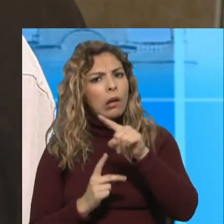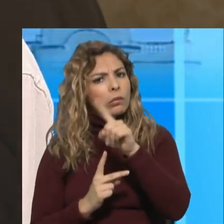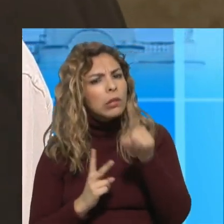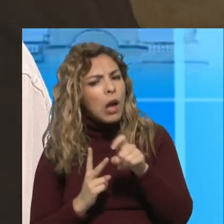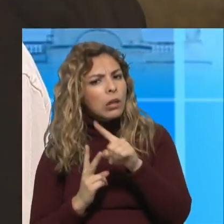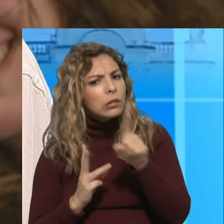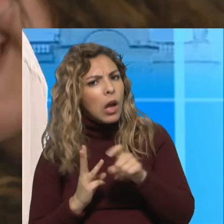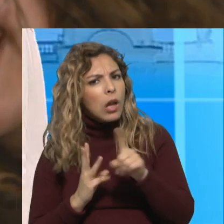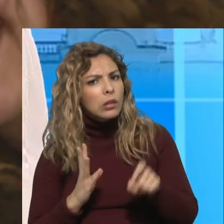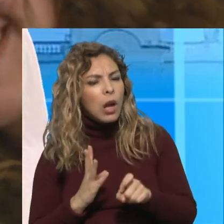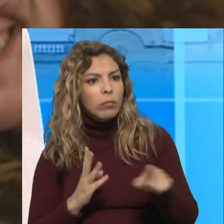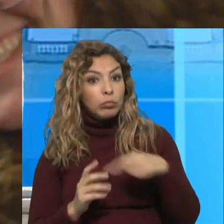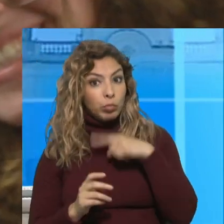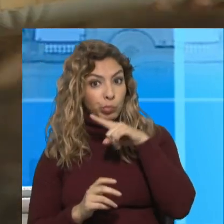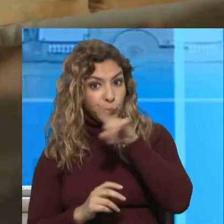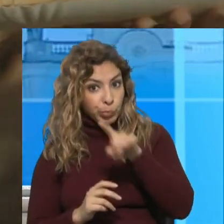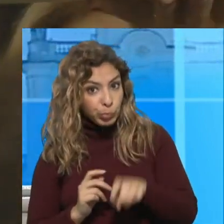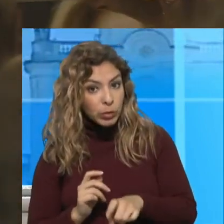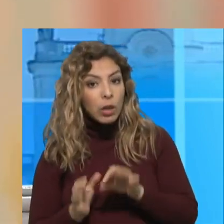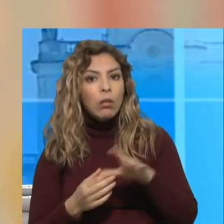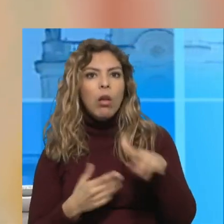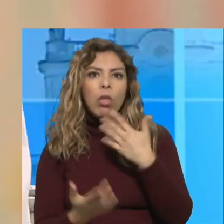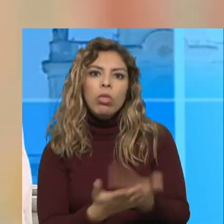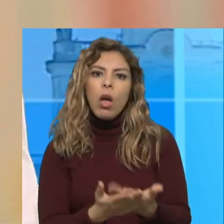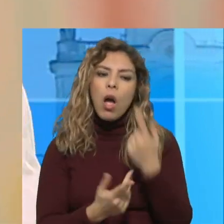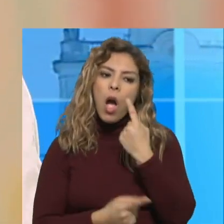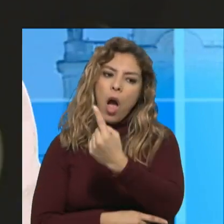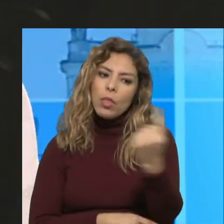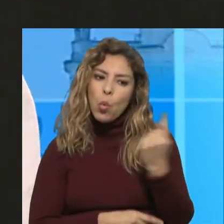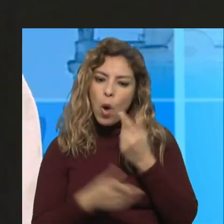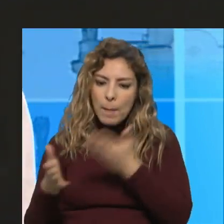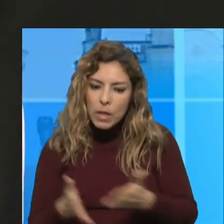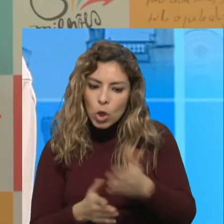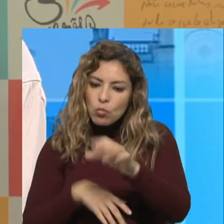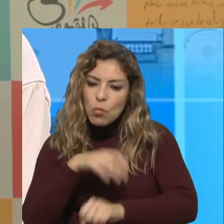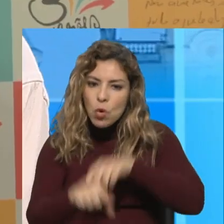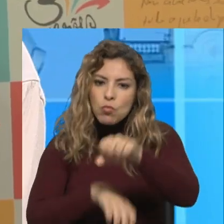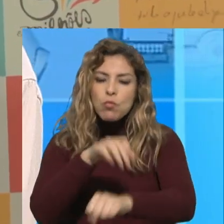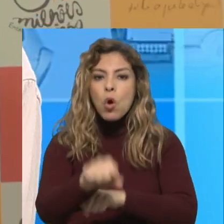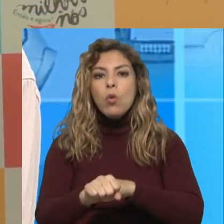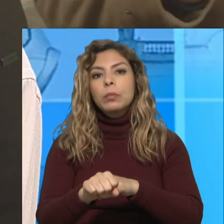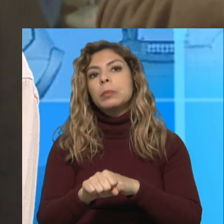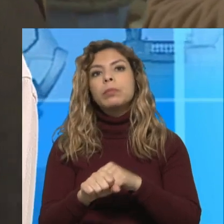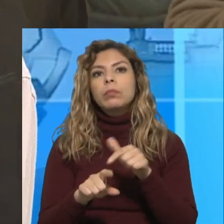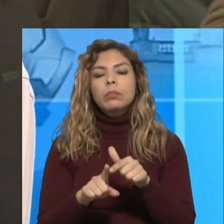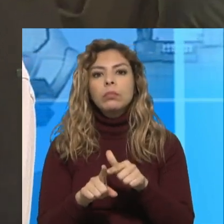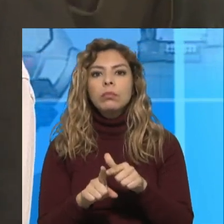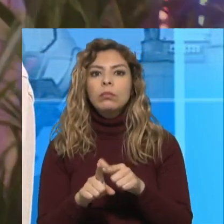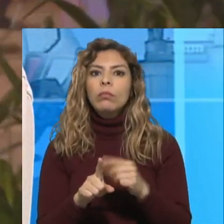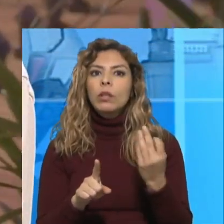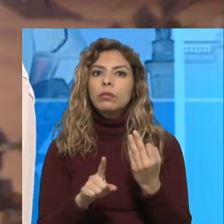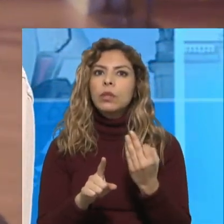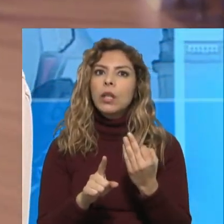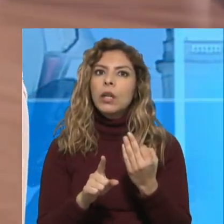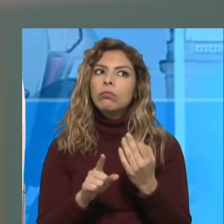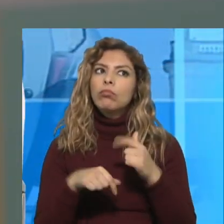fazer perguntas, para depois começar a trilhar cada um o seu caminho, para começar cada um, no fundo, a tomar o pulso da sua